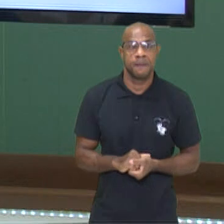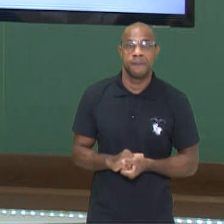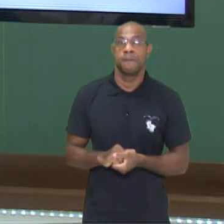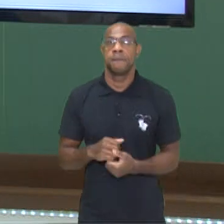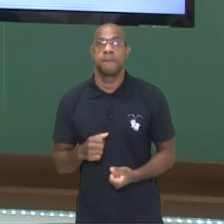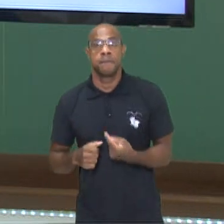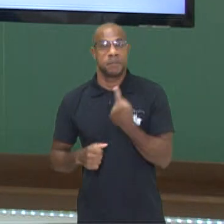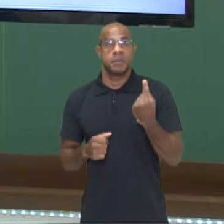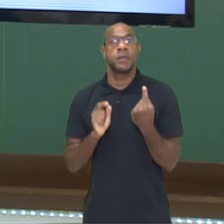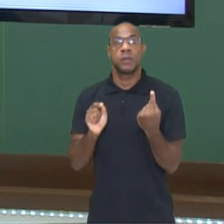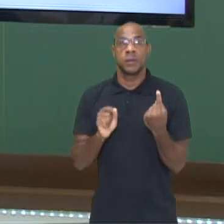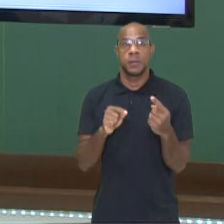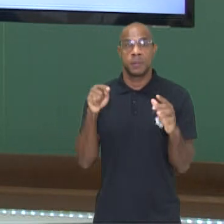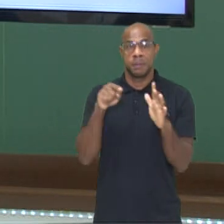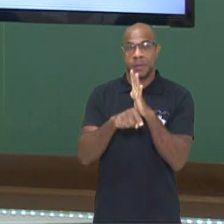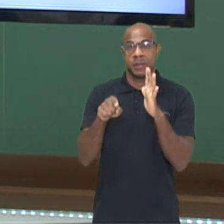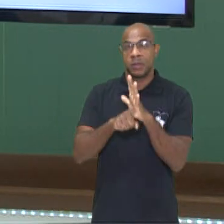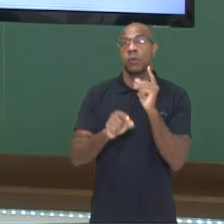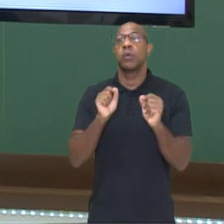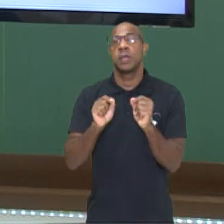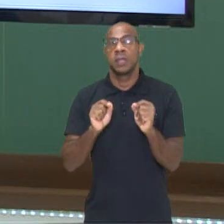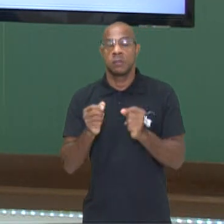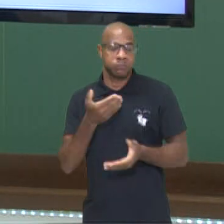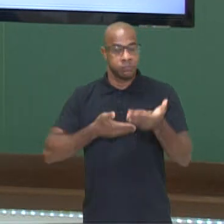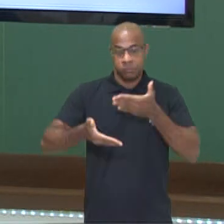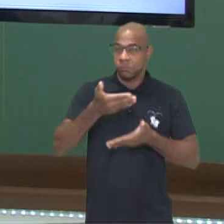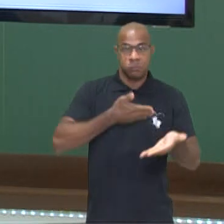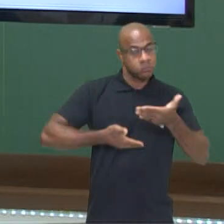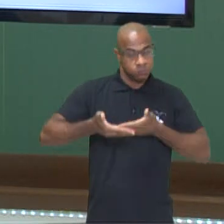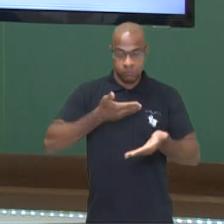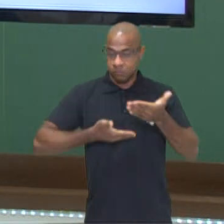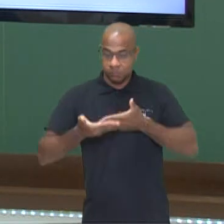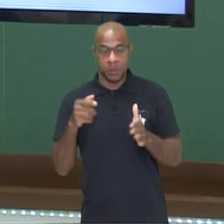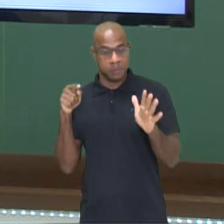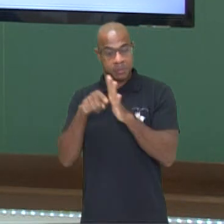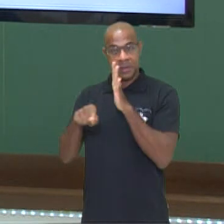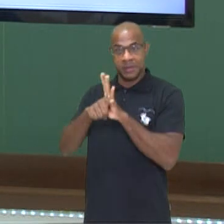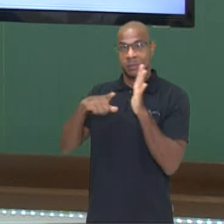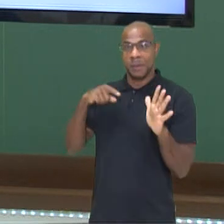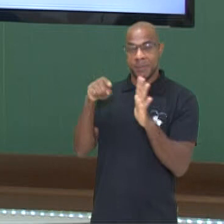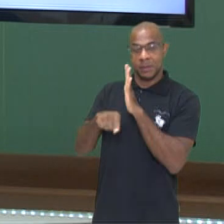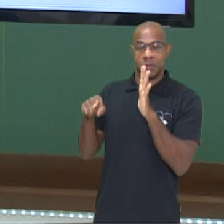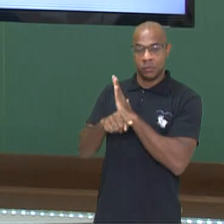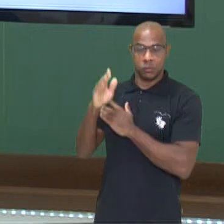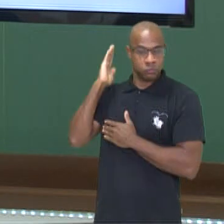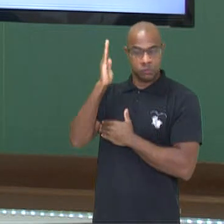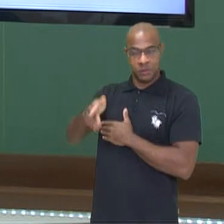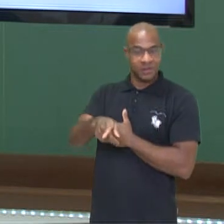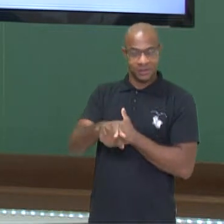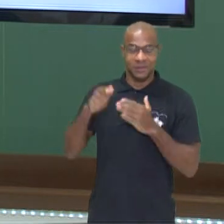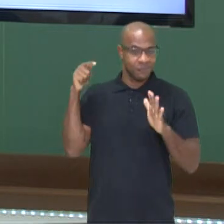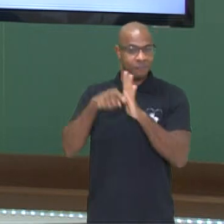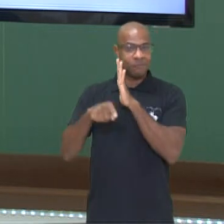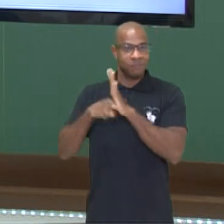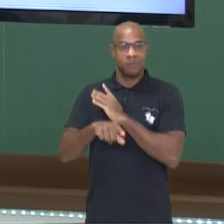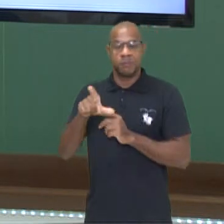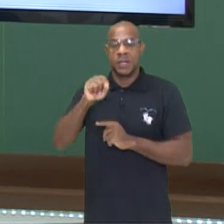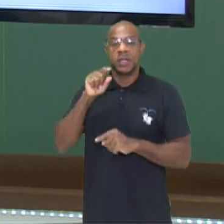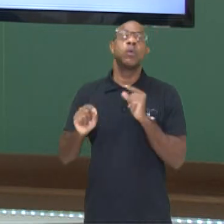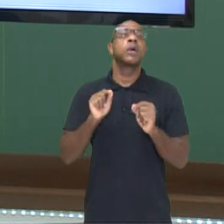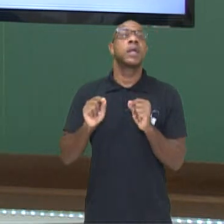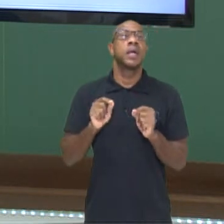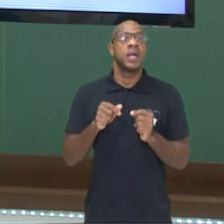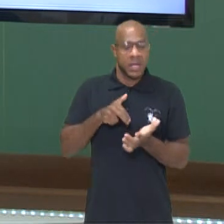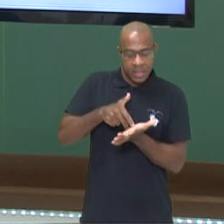Primeiro, nós temos aqui uma interação total com o espectador, uma pergunta direcionada sobre a sua preferência, se ele prefere